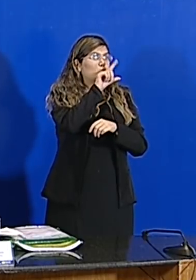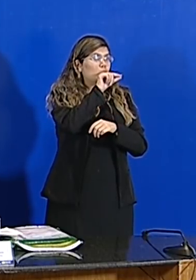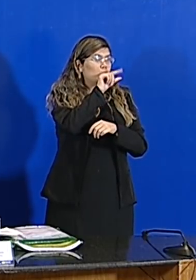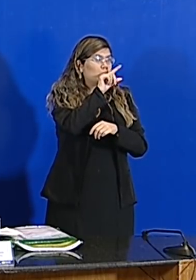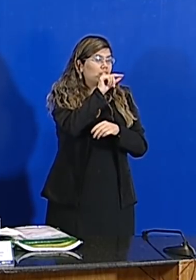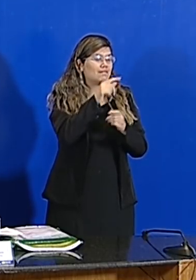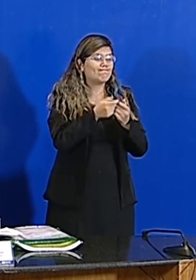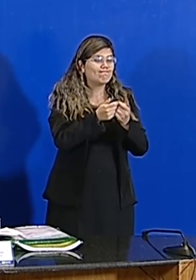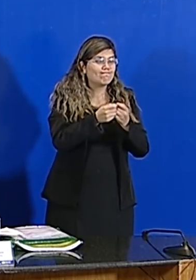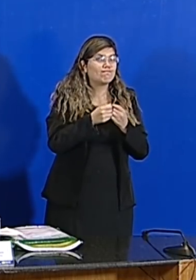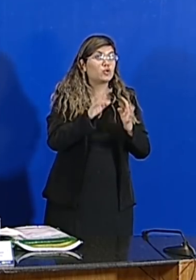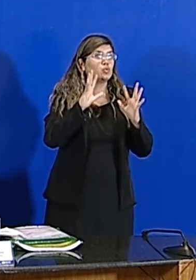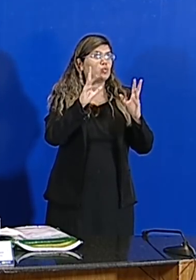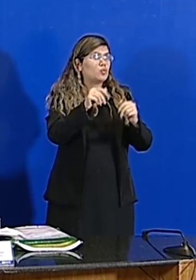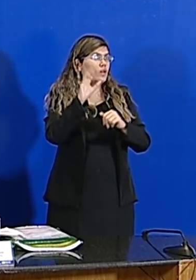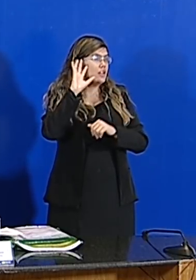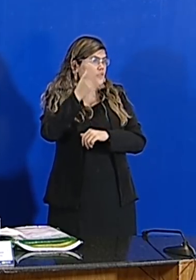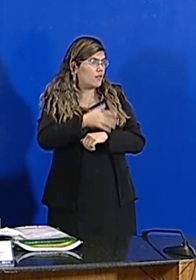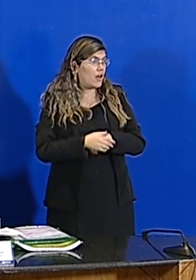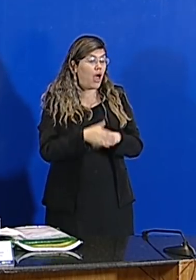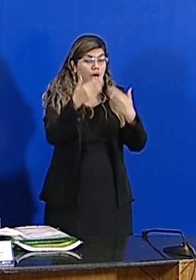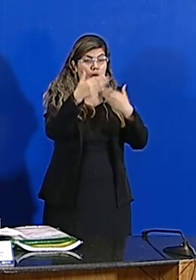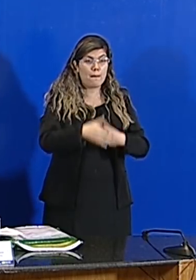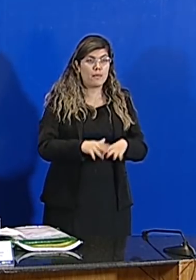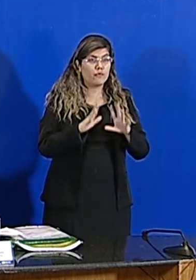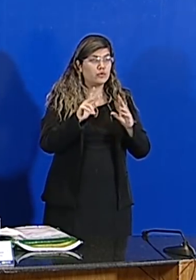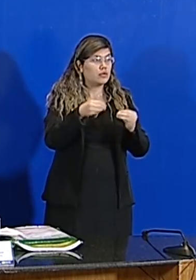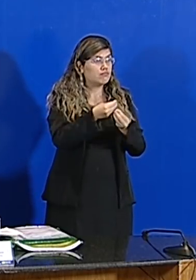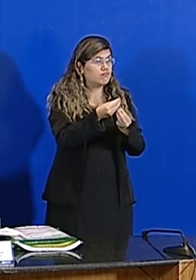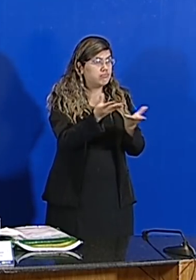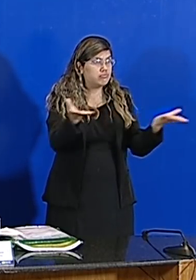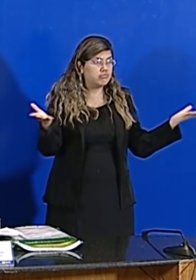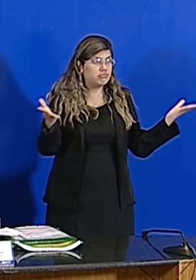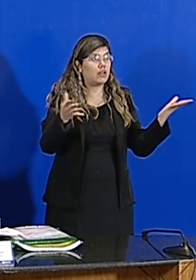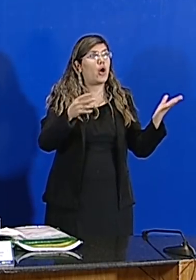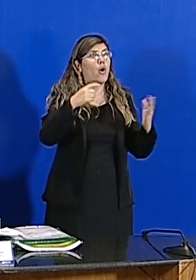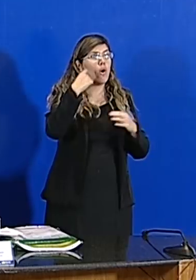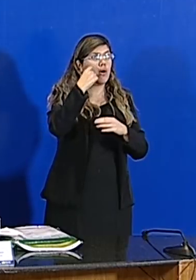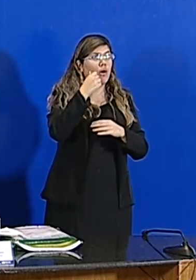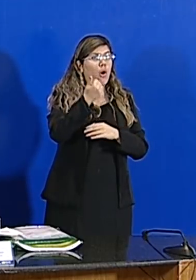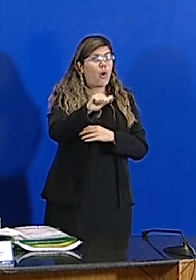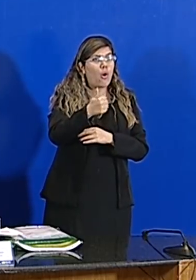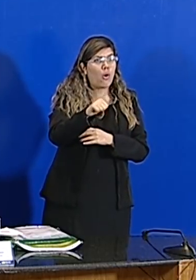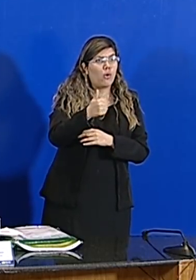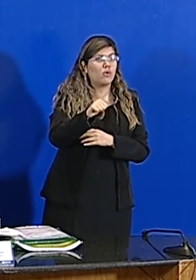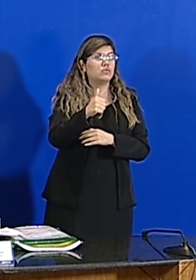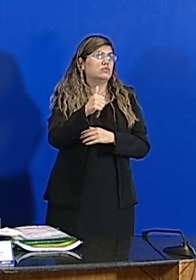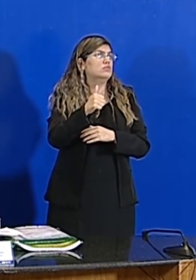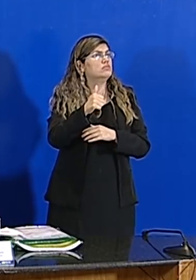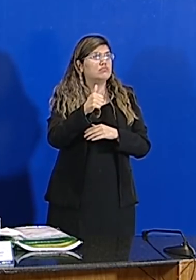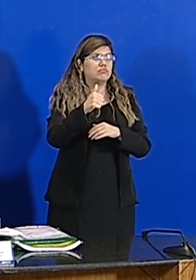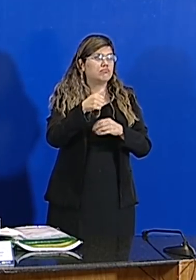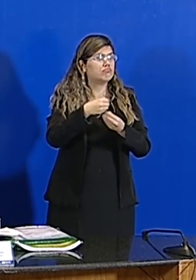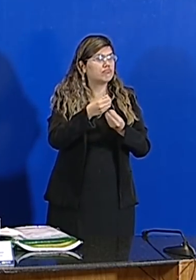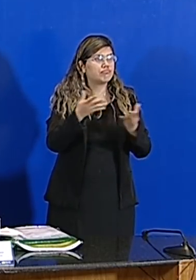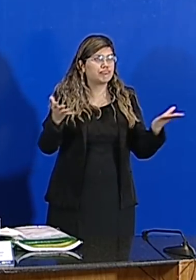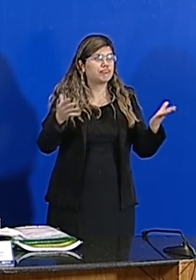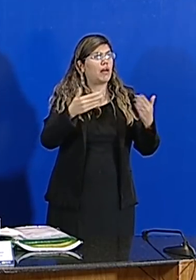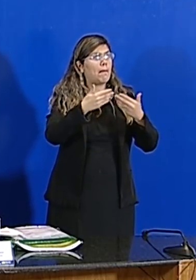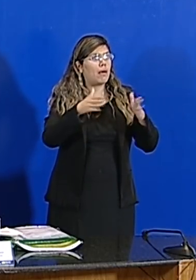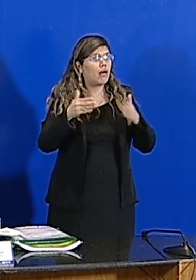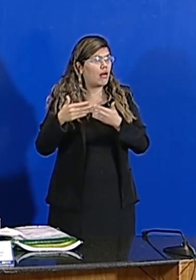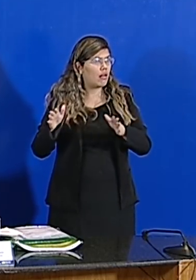tudo resolvido. As provas todas estavam entregues às 11 horas, que era o horário previsto. Os portões foram abertos.